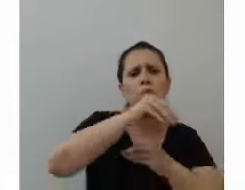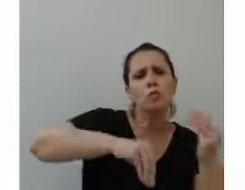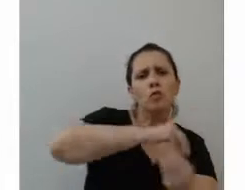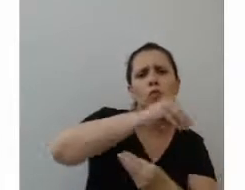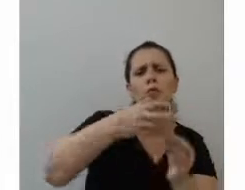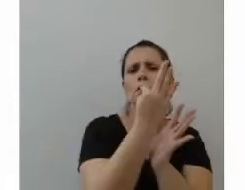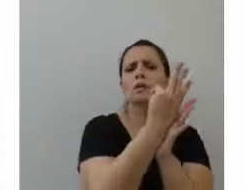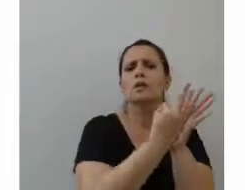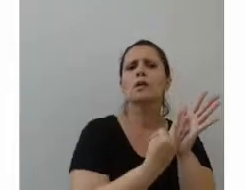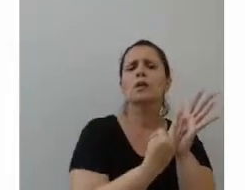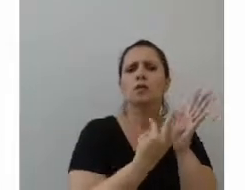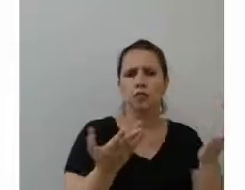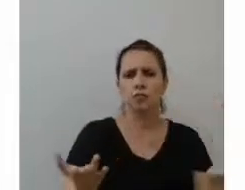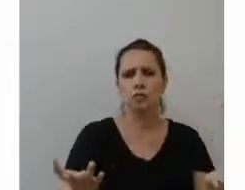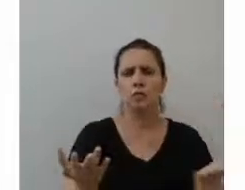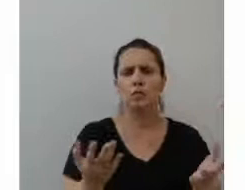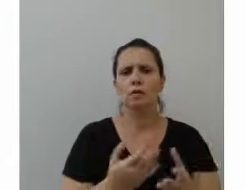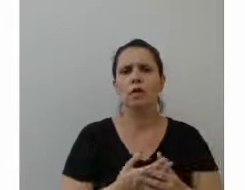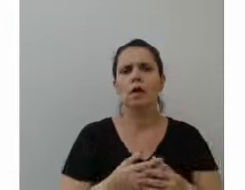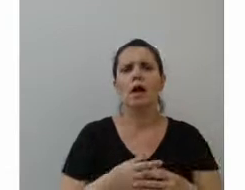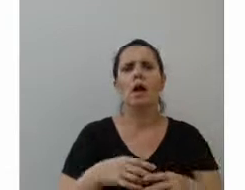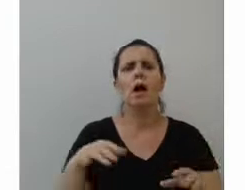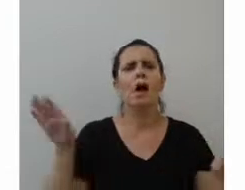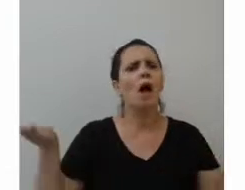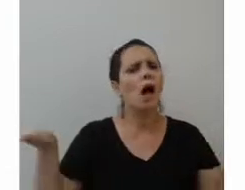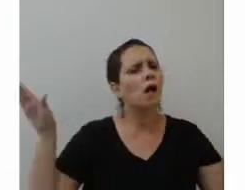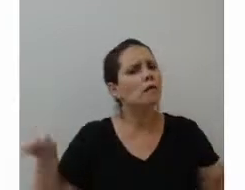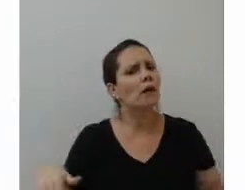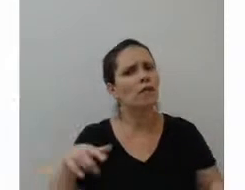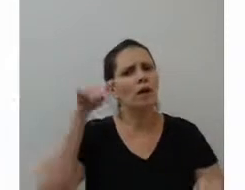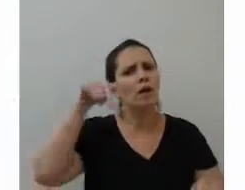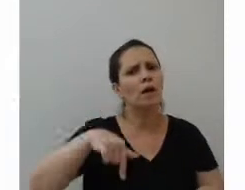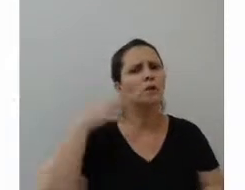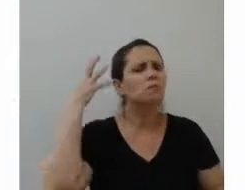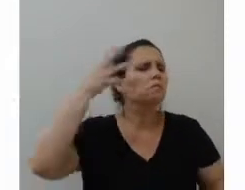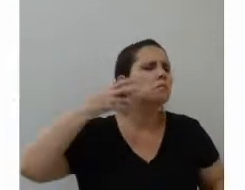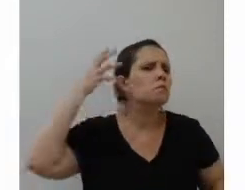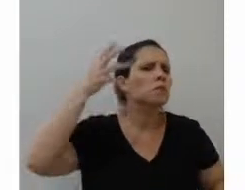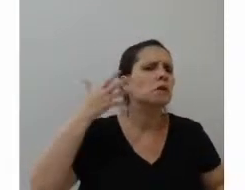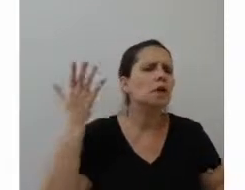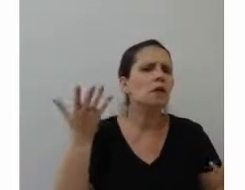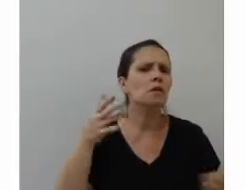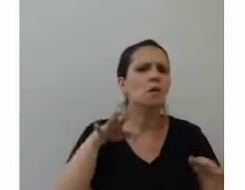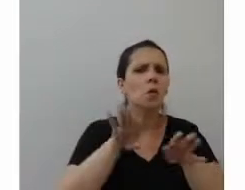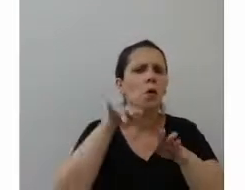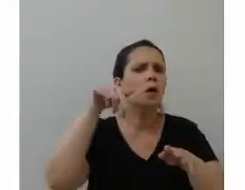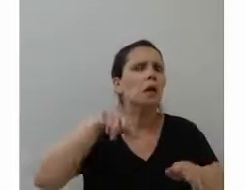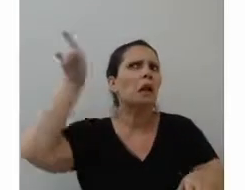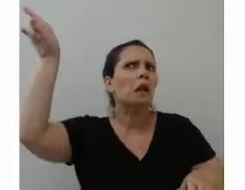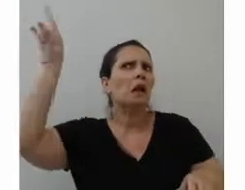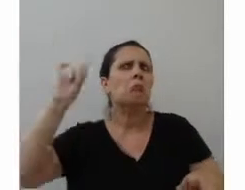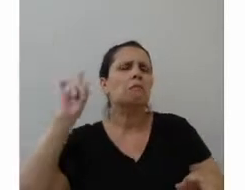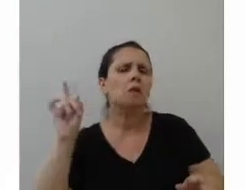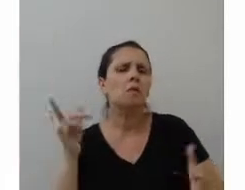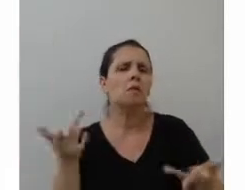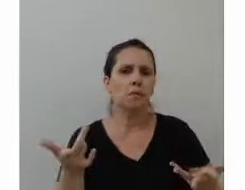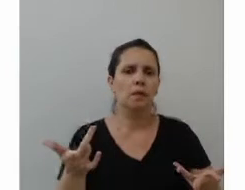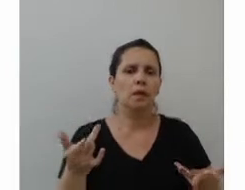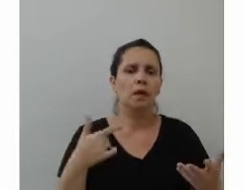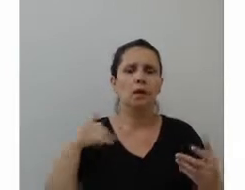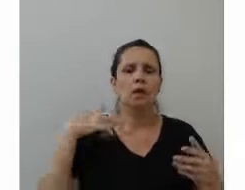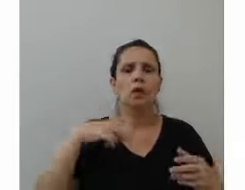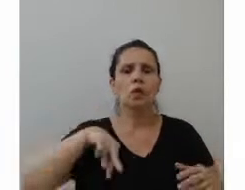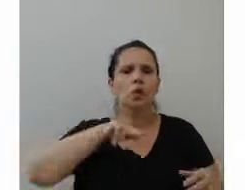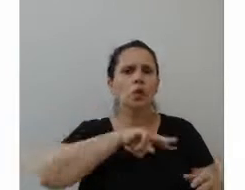né? Olha, quando ele diz aqui, as aves que aqui gorjeiam não gorjeiam como lá. Nosso céu tem mais estrelas. Lembram do